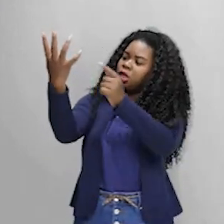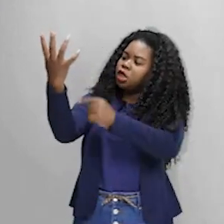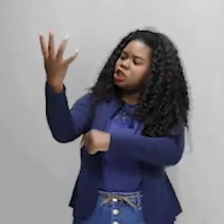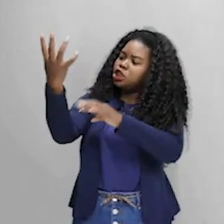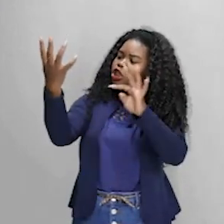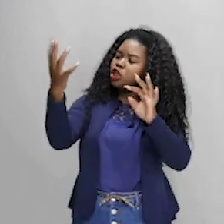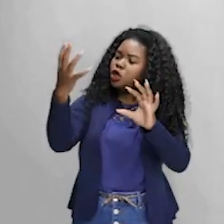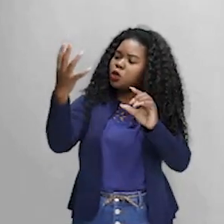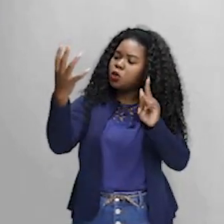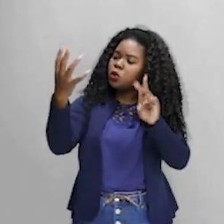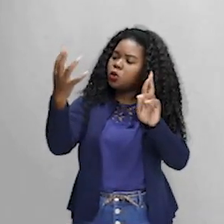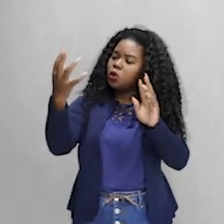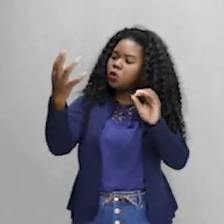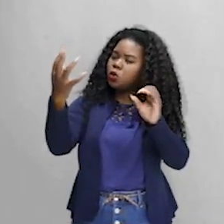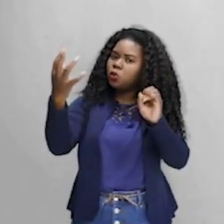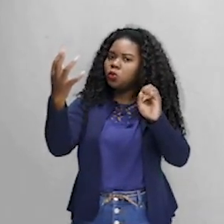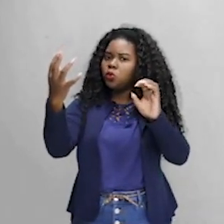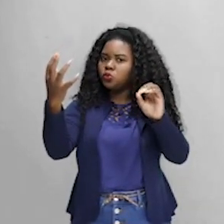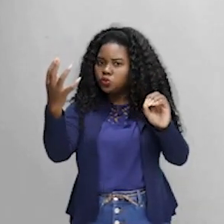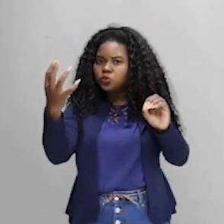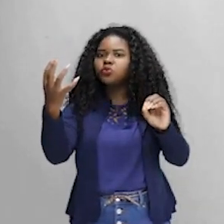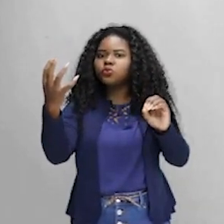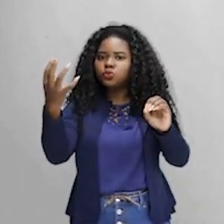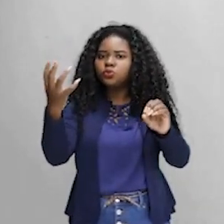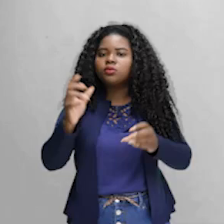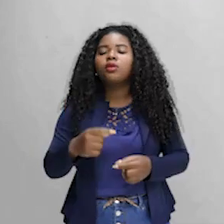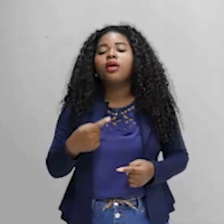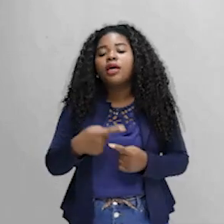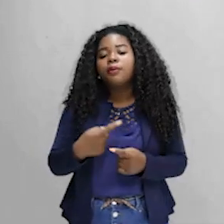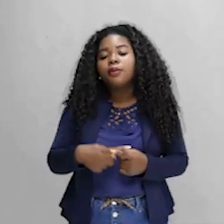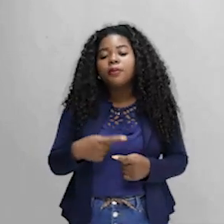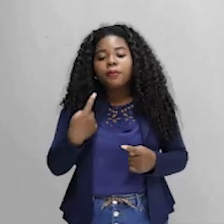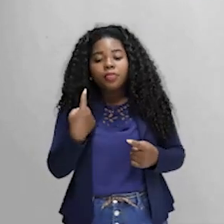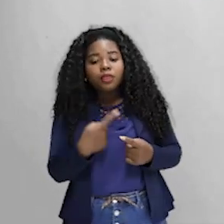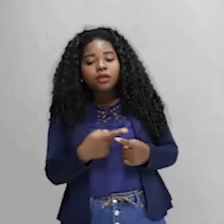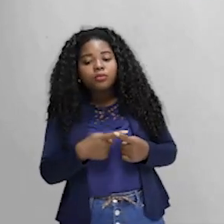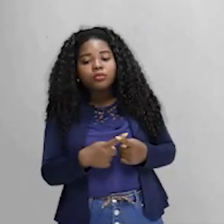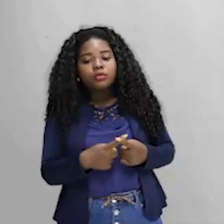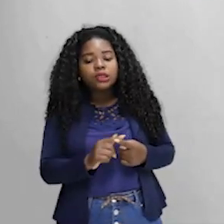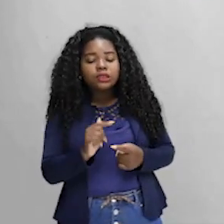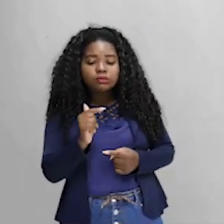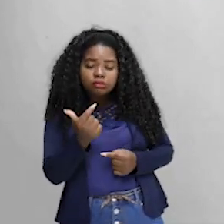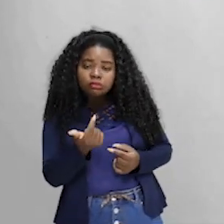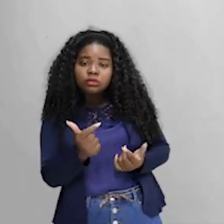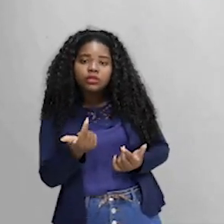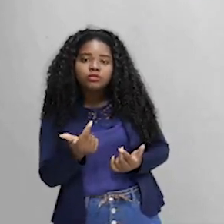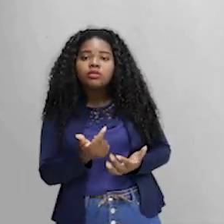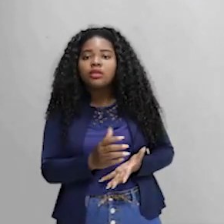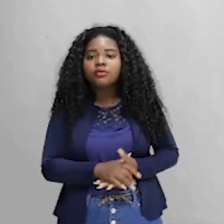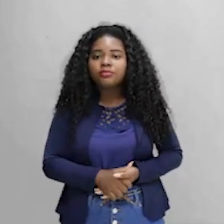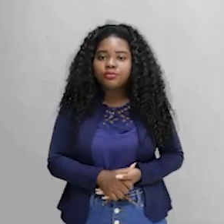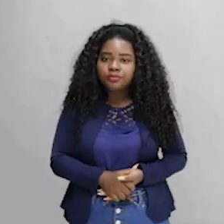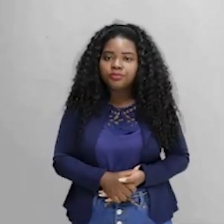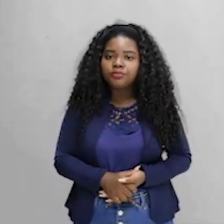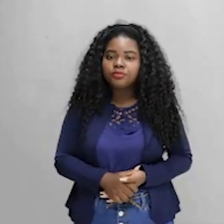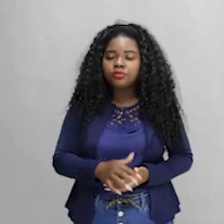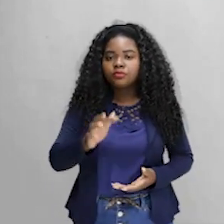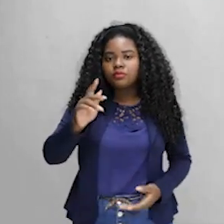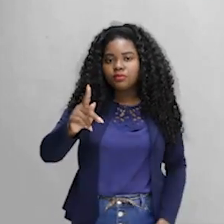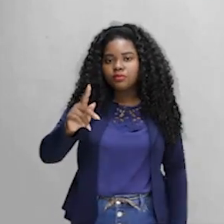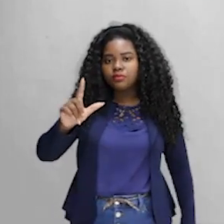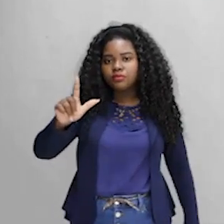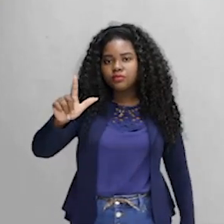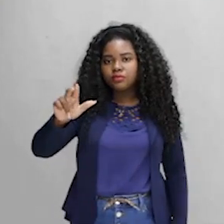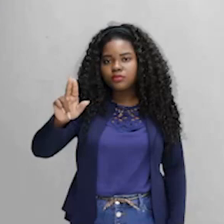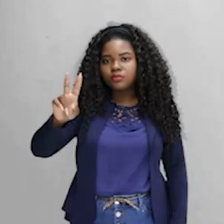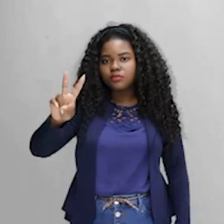e retorcidos. Por quê, Marcos? Justamente porque vai diminuir aí o índice pluviométrico, tá, galera? Uma característica marcante